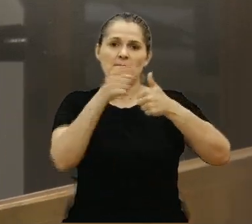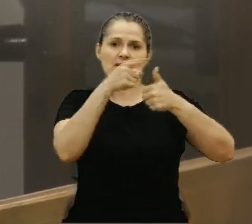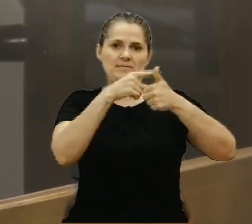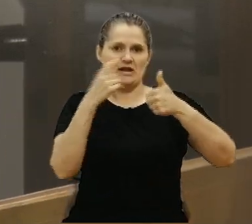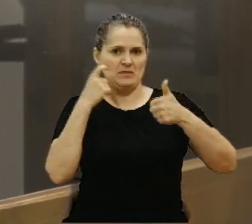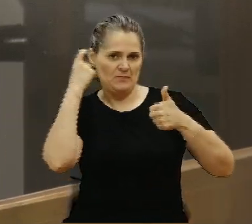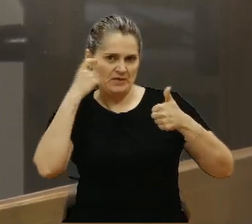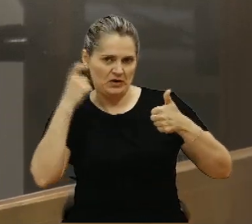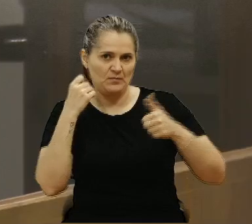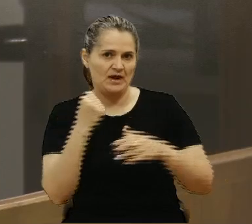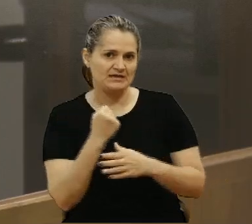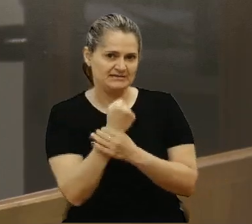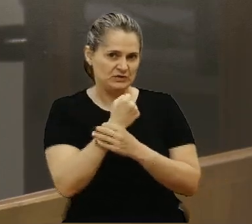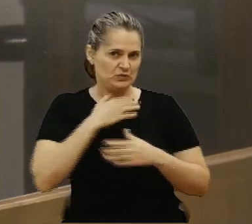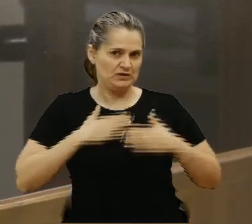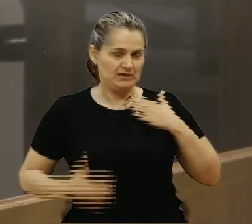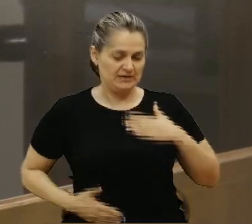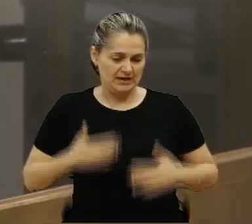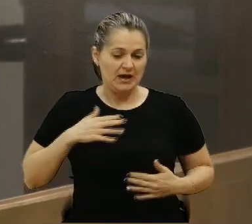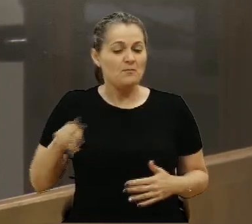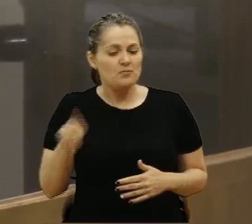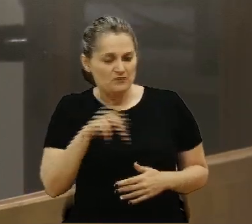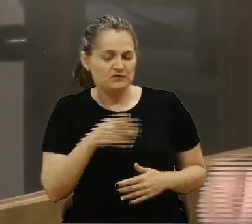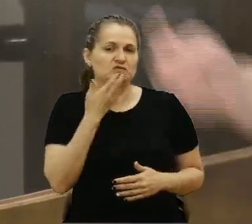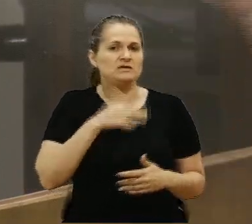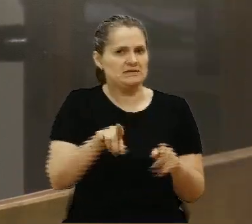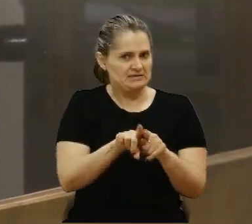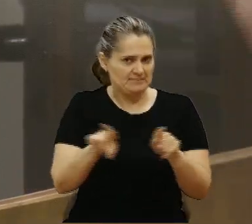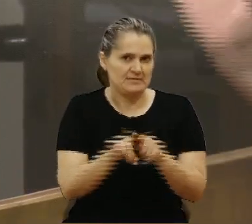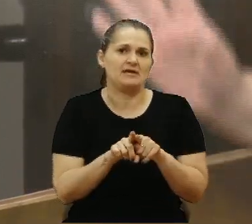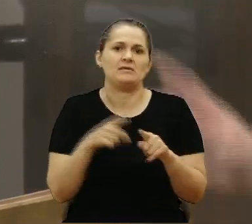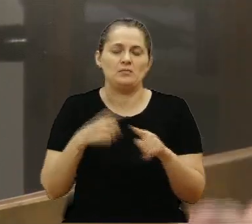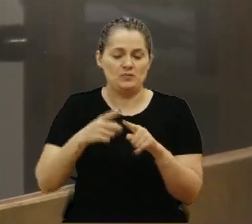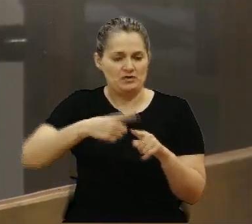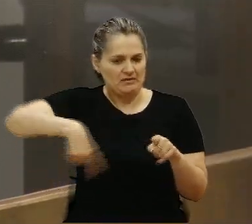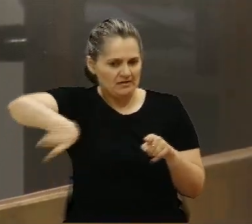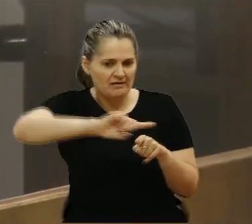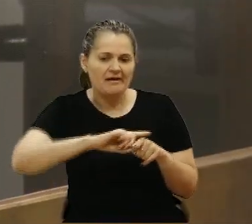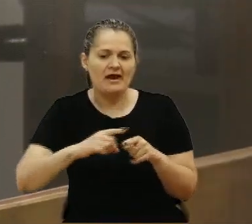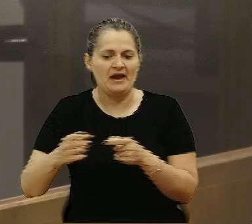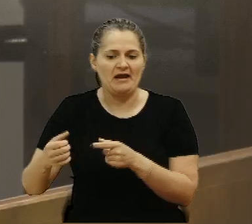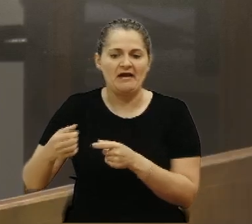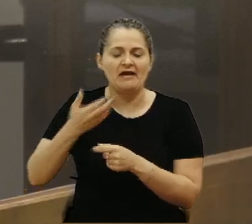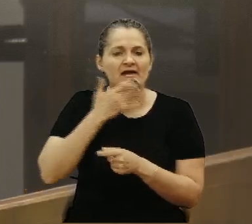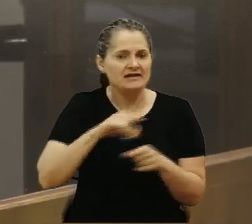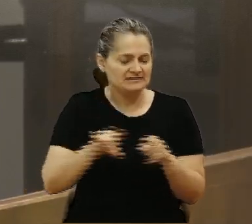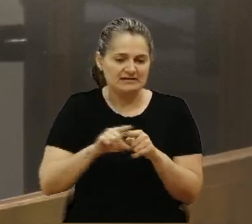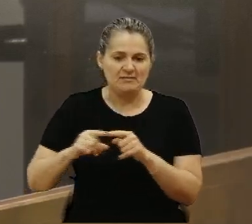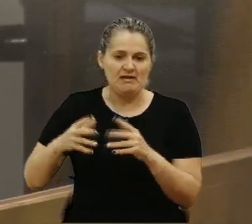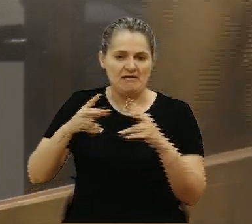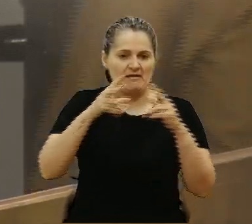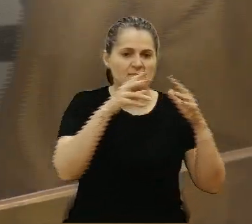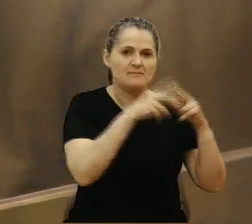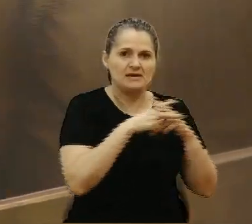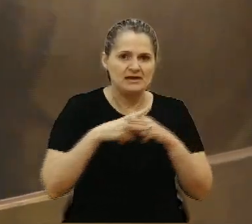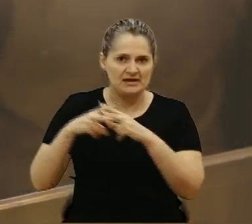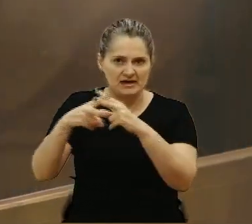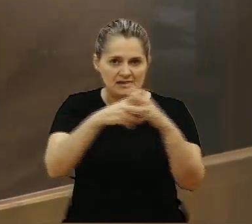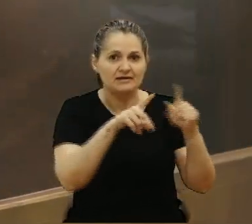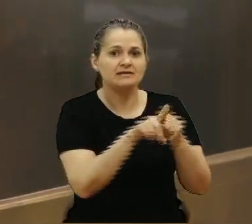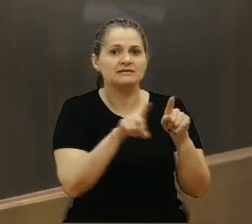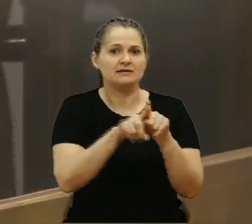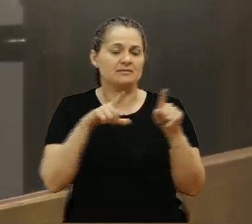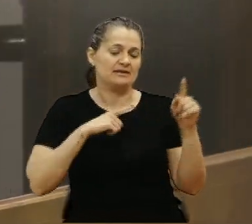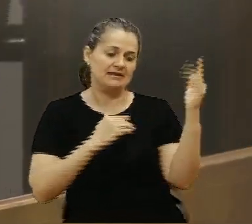com a segurança física nossa e das crianças, porque entre eles não é muito diferente. Daí a gente tem que se preocupar com a burocracia